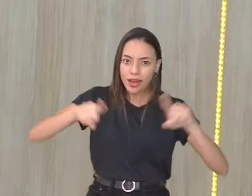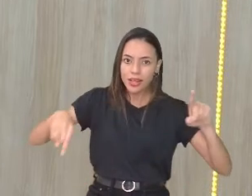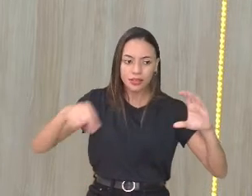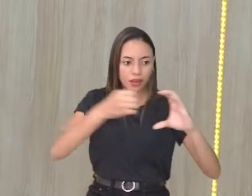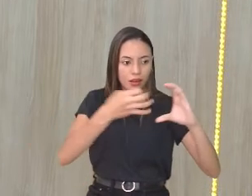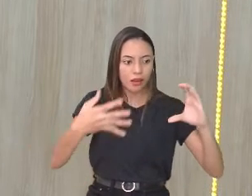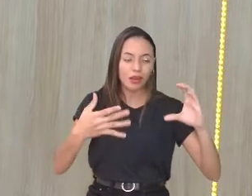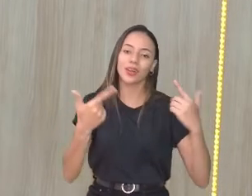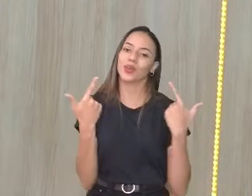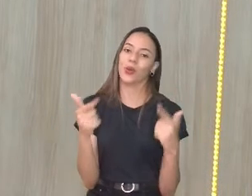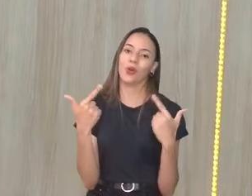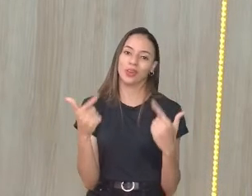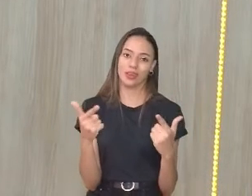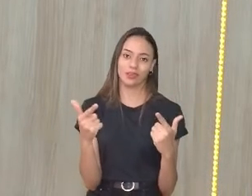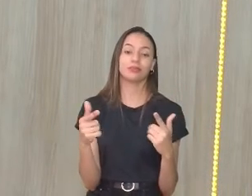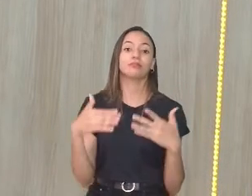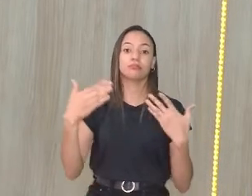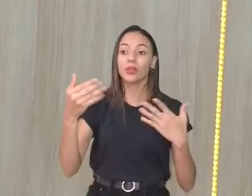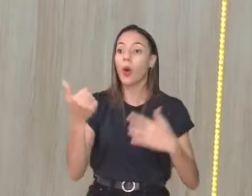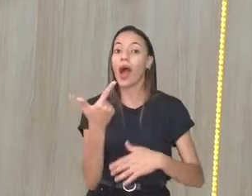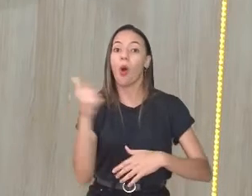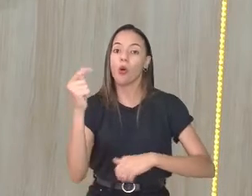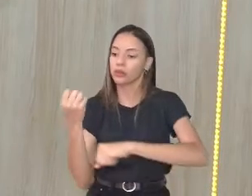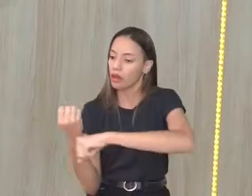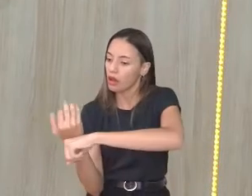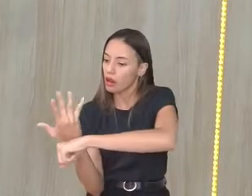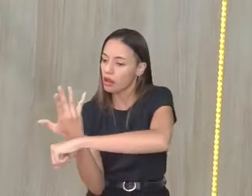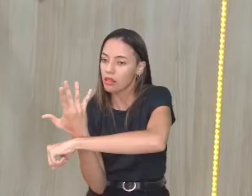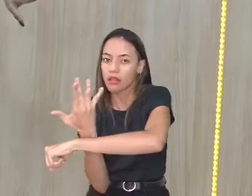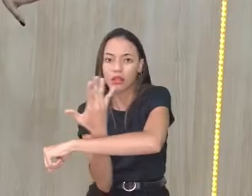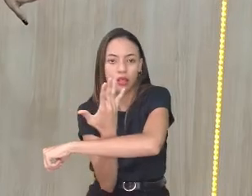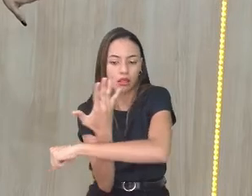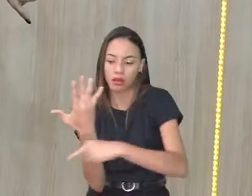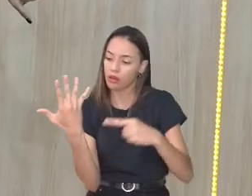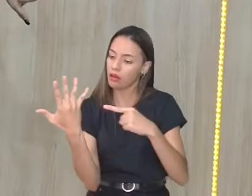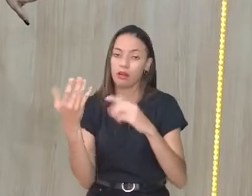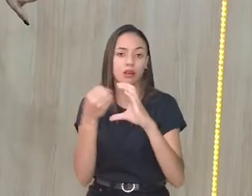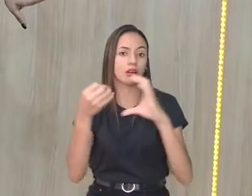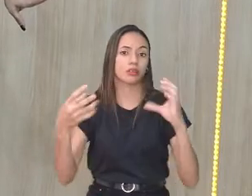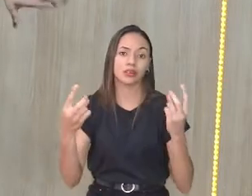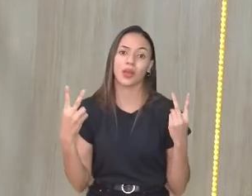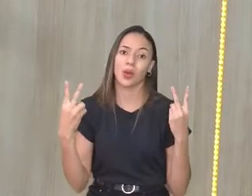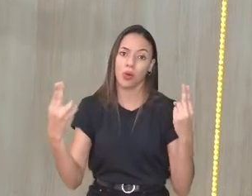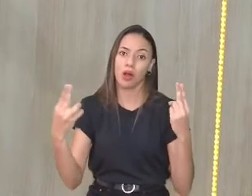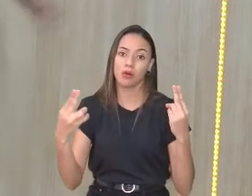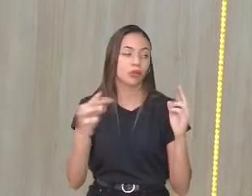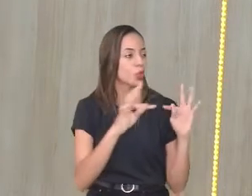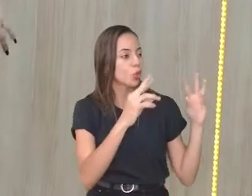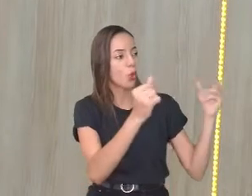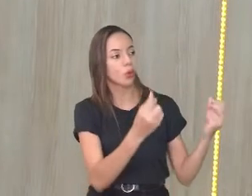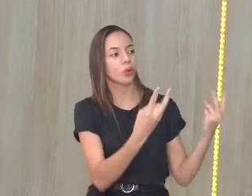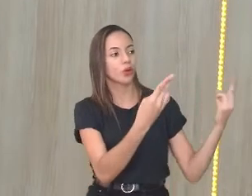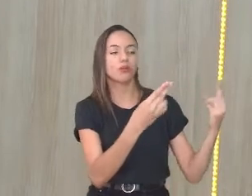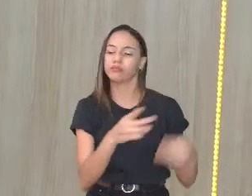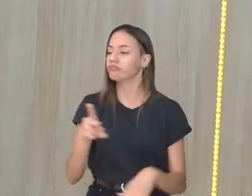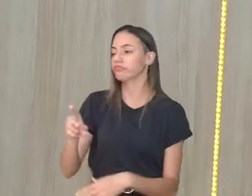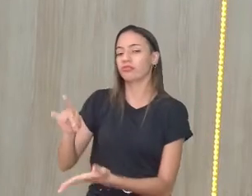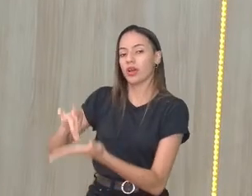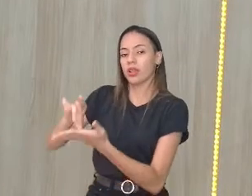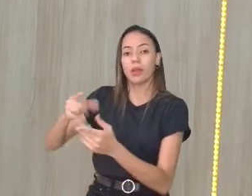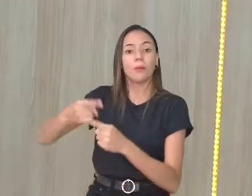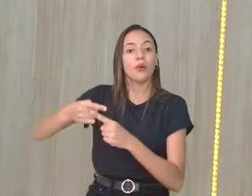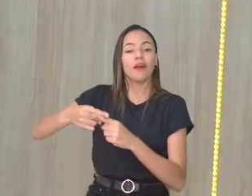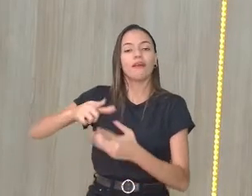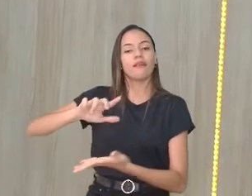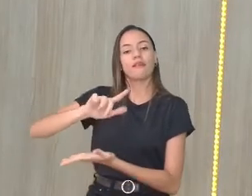Não. Os descendentes vão tender a apresentar a mesma característica. Todos não é? iguaizinhos. Não é? Porque não há diversidade